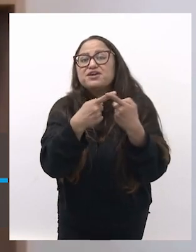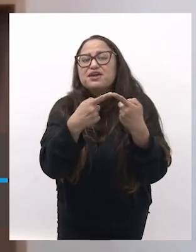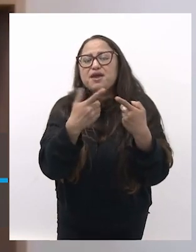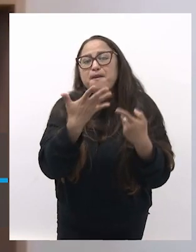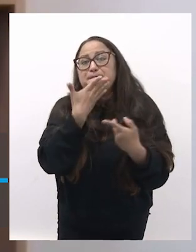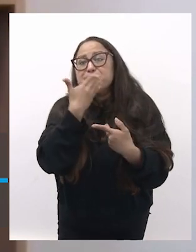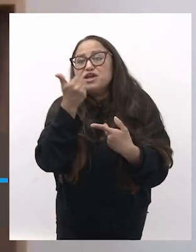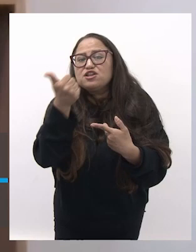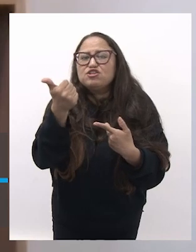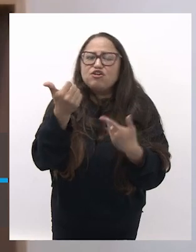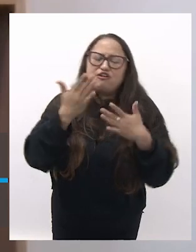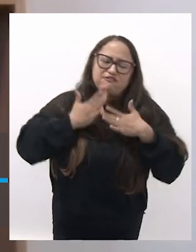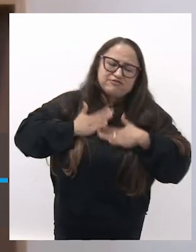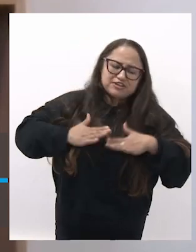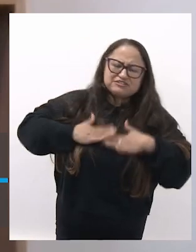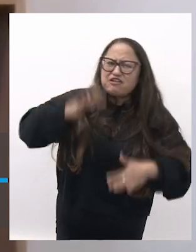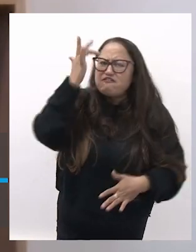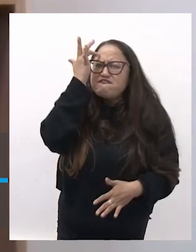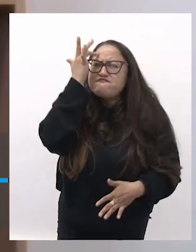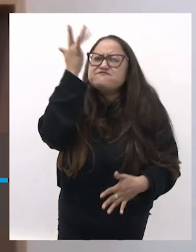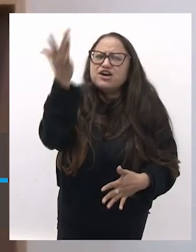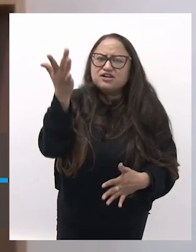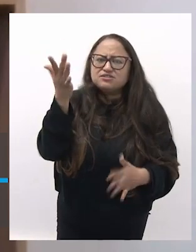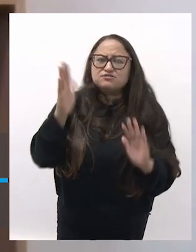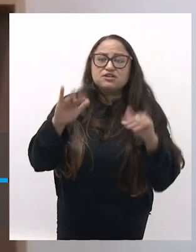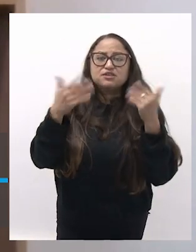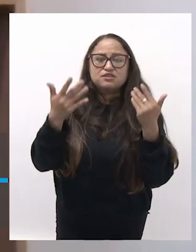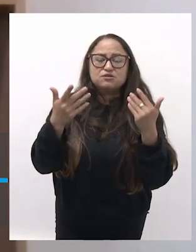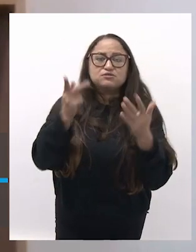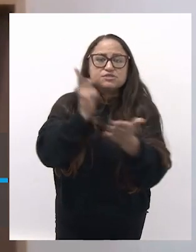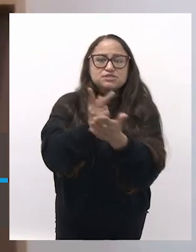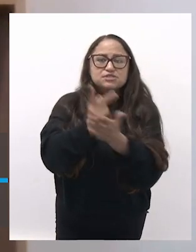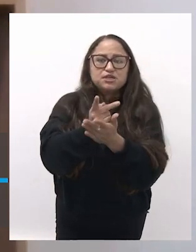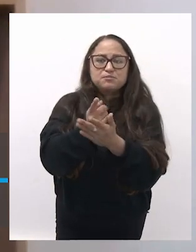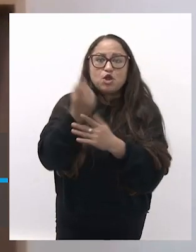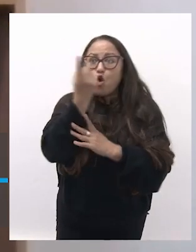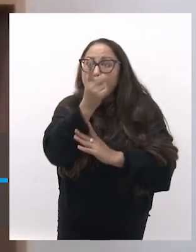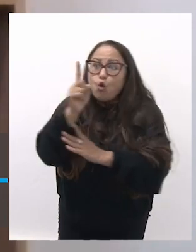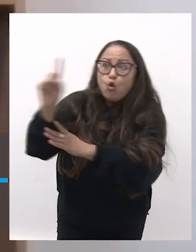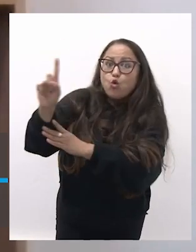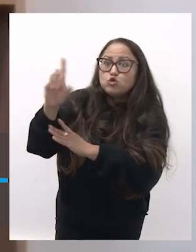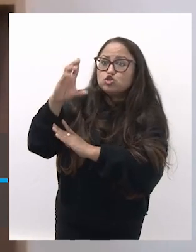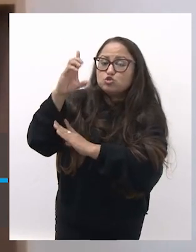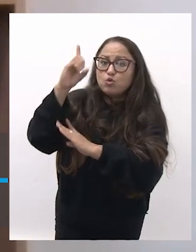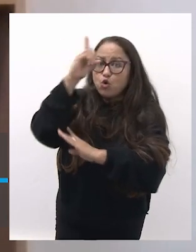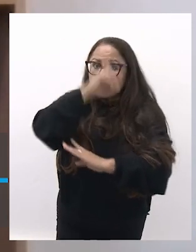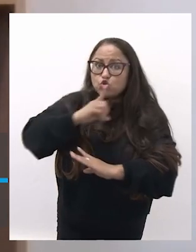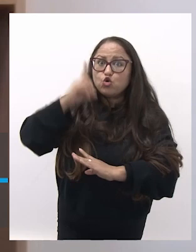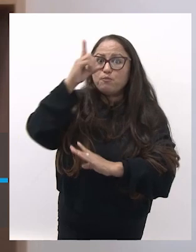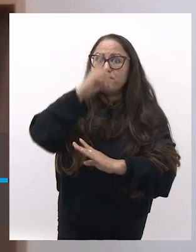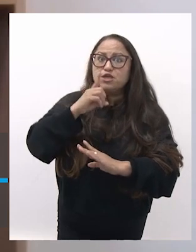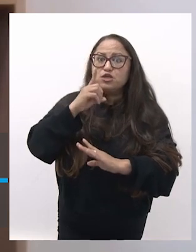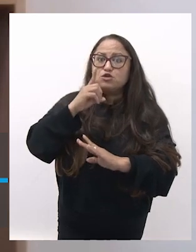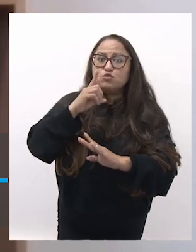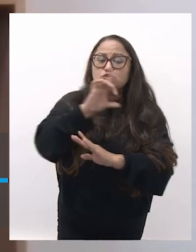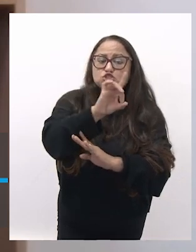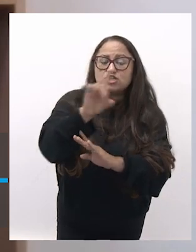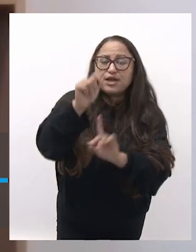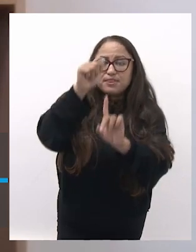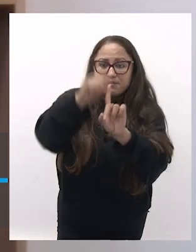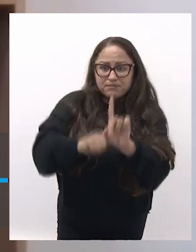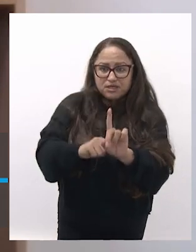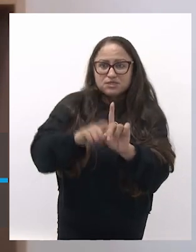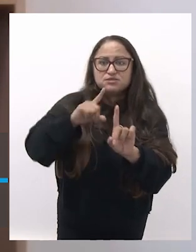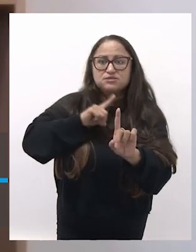tranquilidade e facilidade. Então ele acontece sempre aos últimos domingos de cada mês, às 15 horas. Via